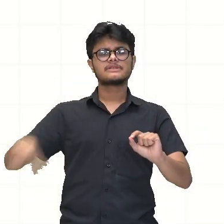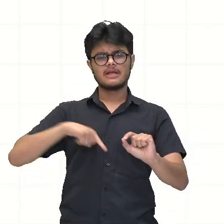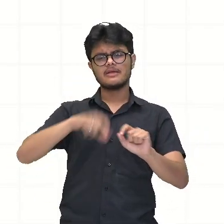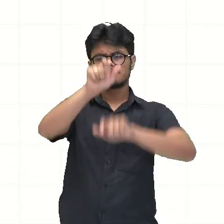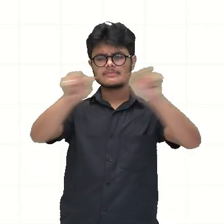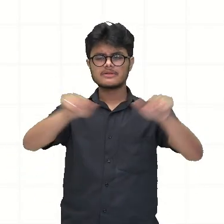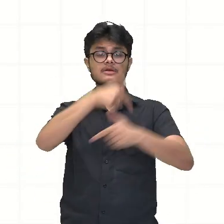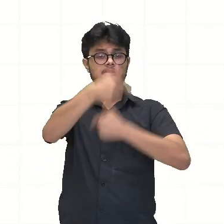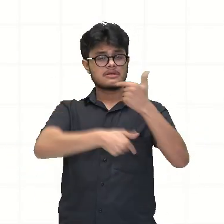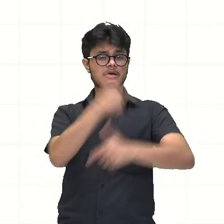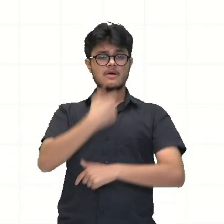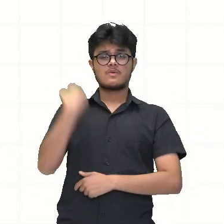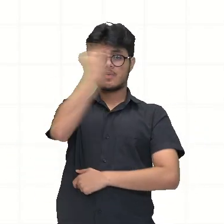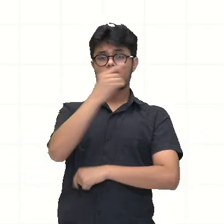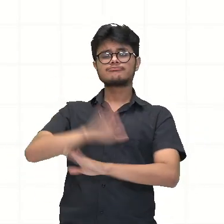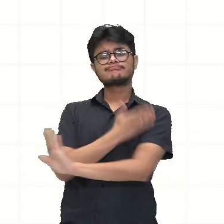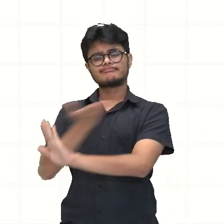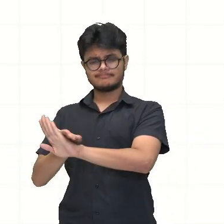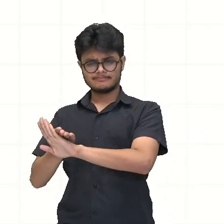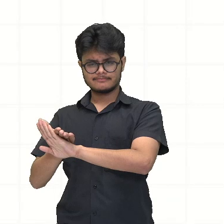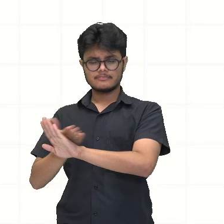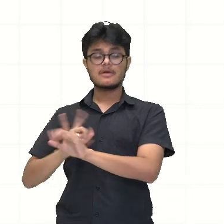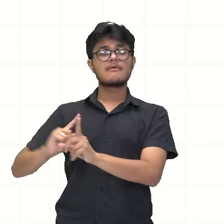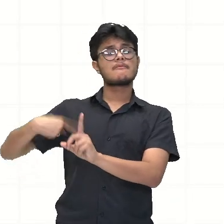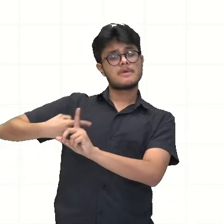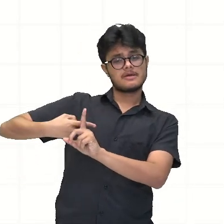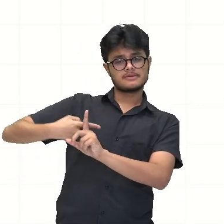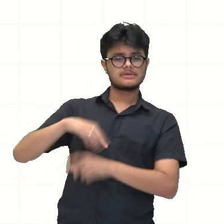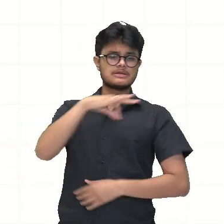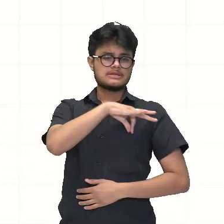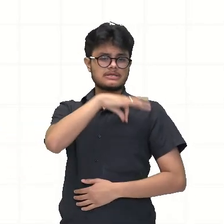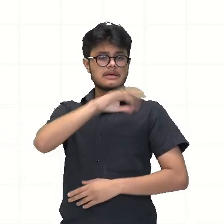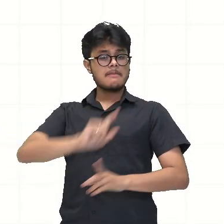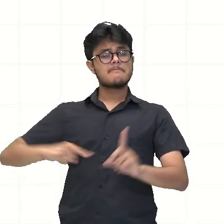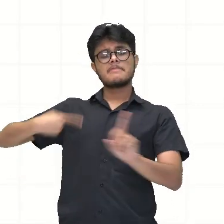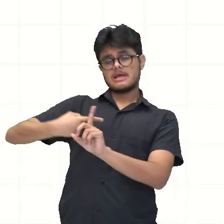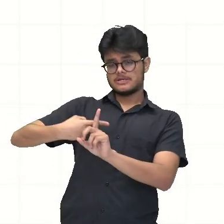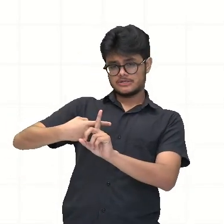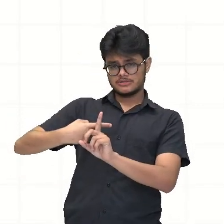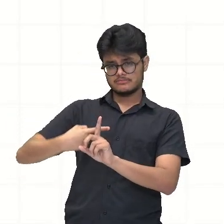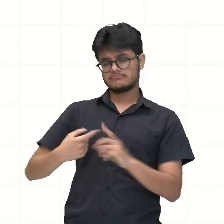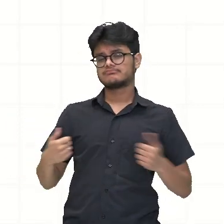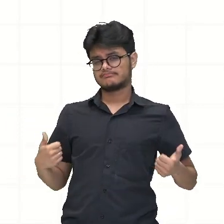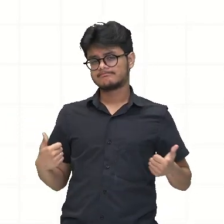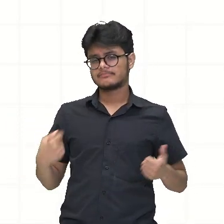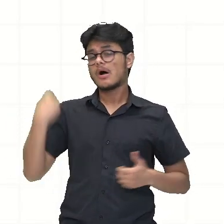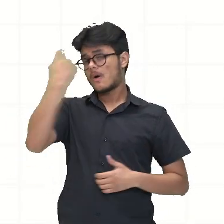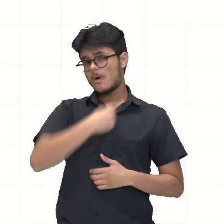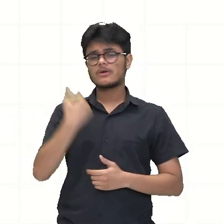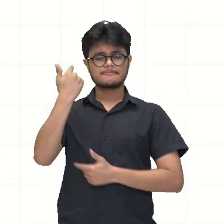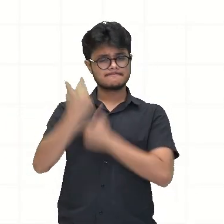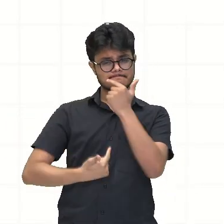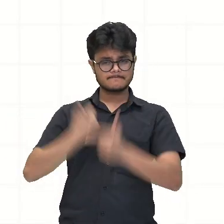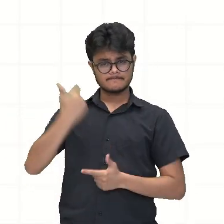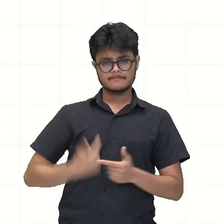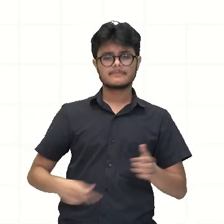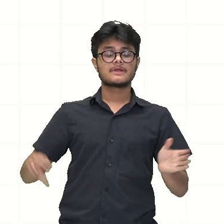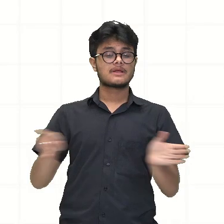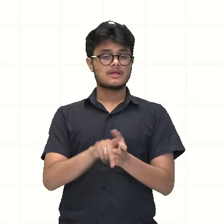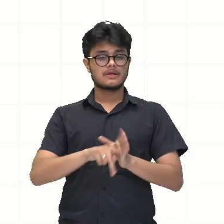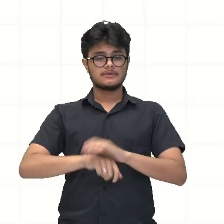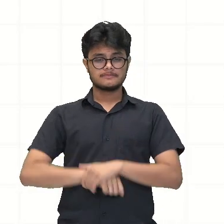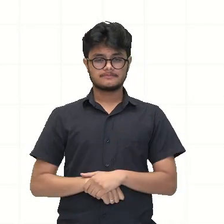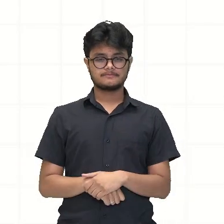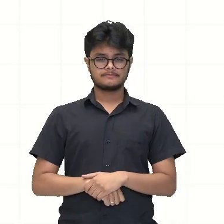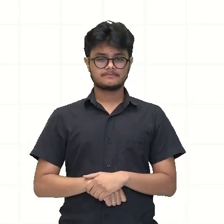funcionários que trabalham, recebem um valor fixo e fora esse valor eles recebem por horas extras, né? Fiz hoje 3 horas